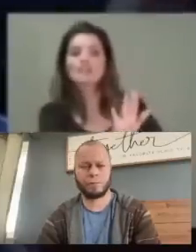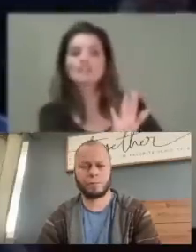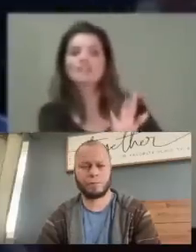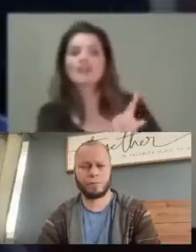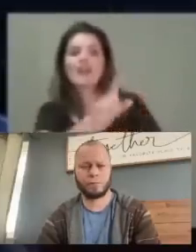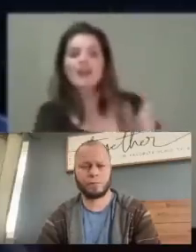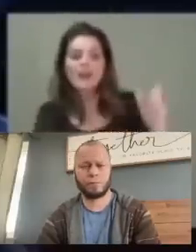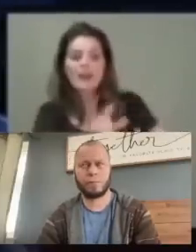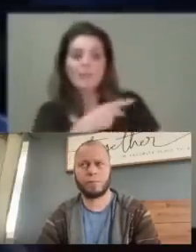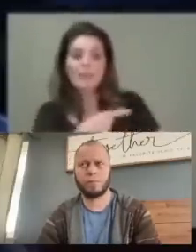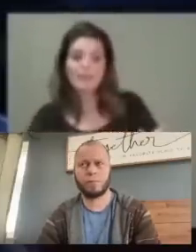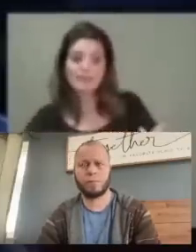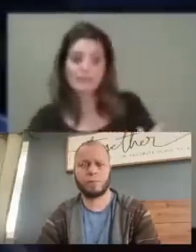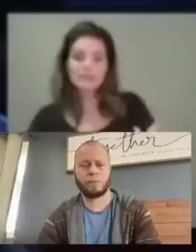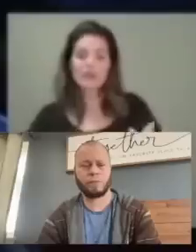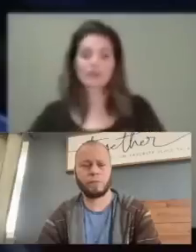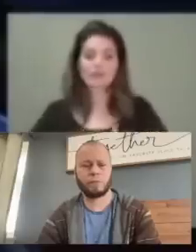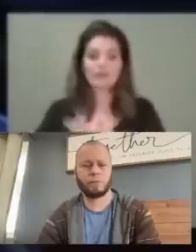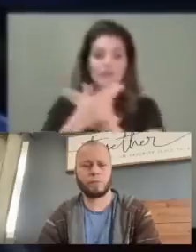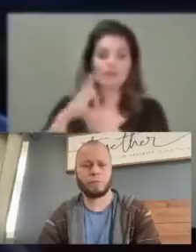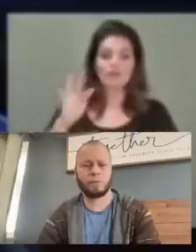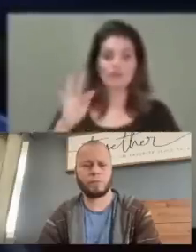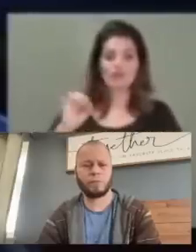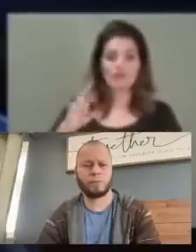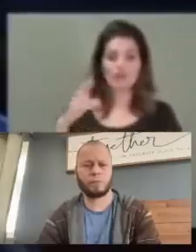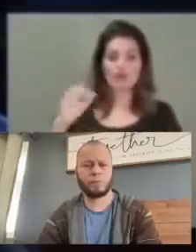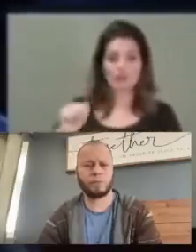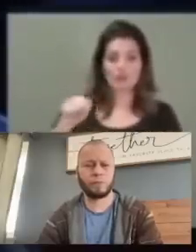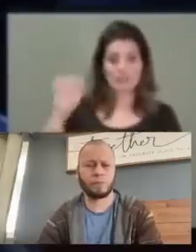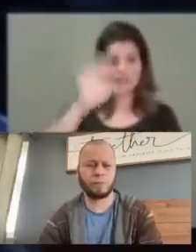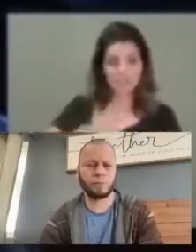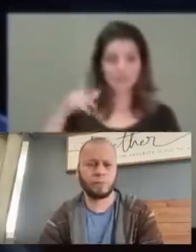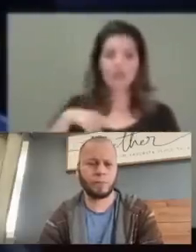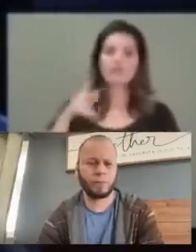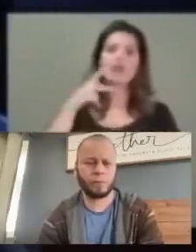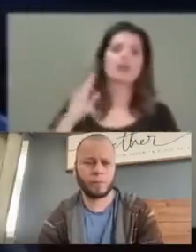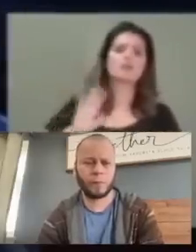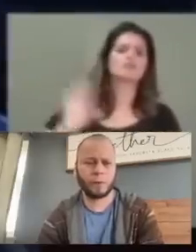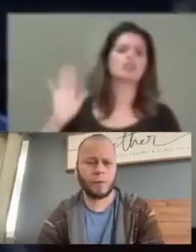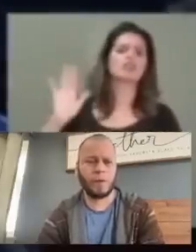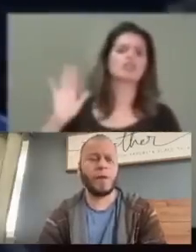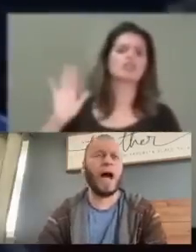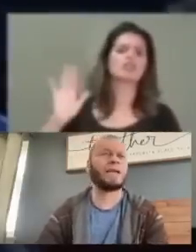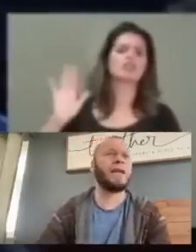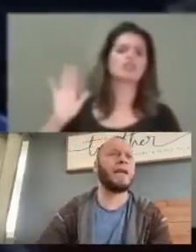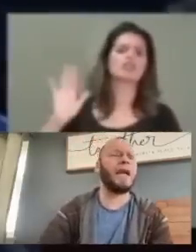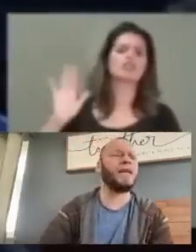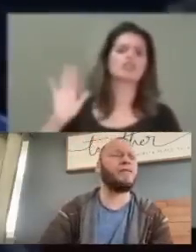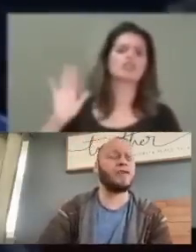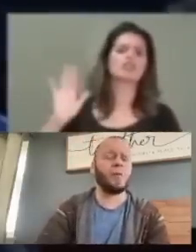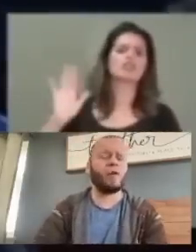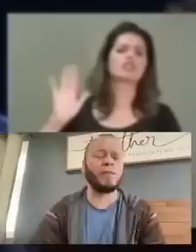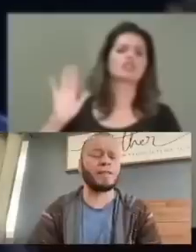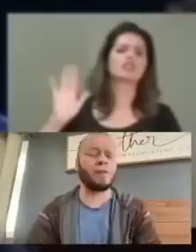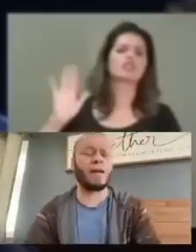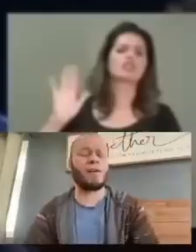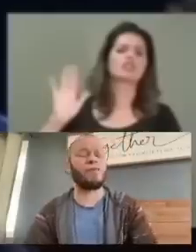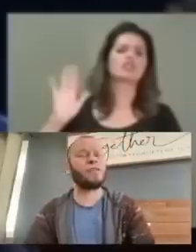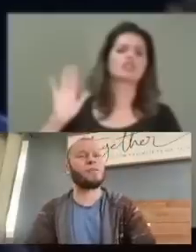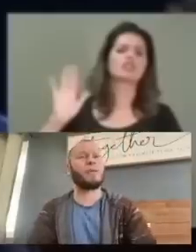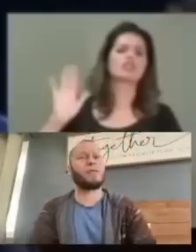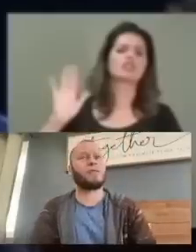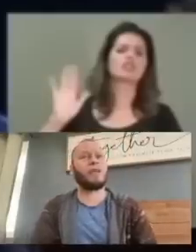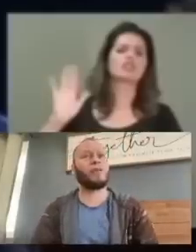presidencial e a Força Nacional sendo dispensadas e eles indo para o fundo para tirar os seus equipamentos aqui ele faz uma coisa